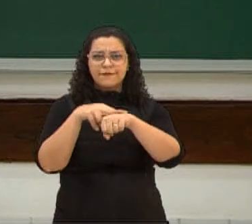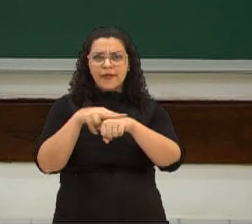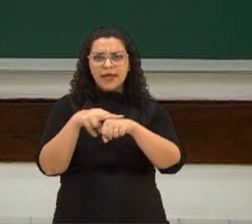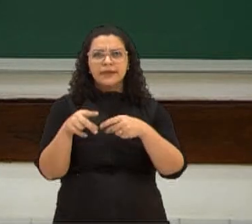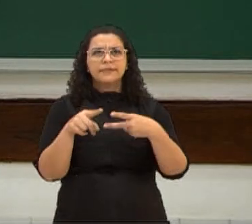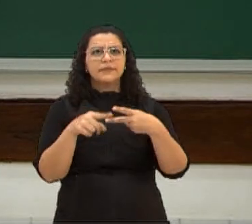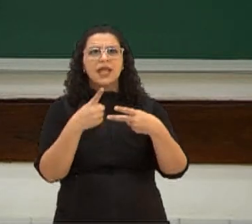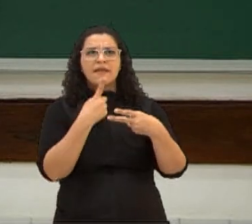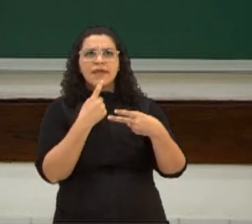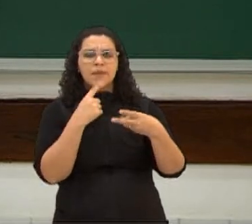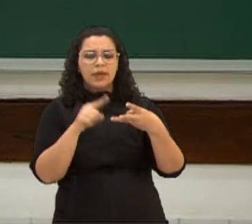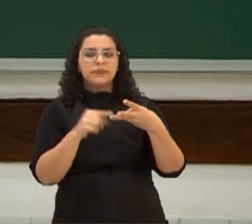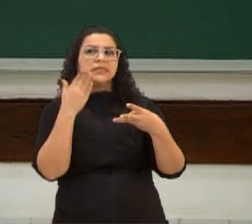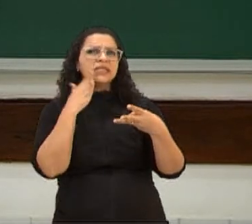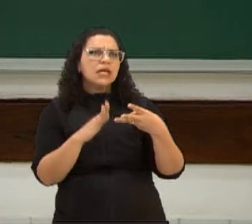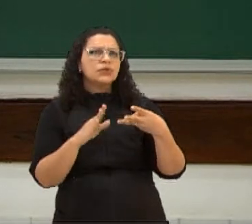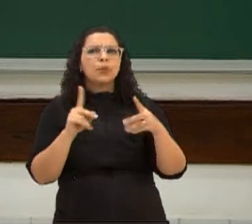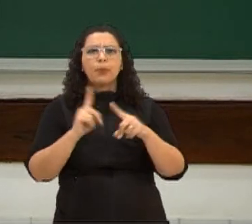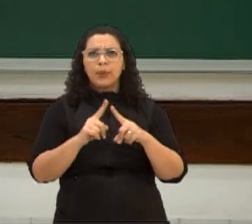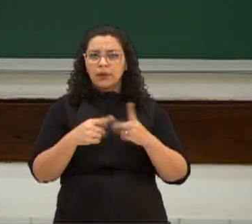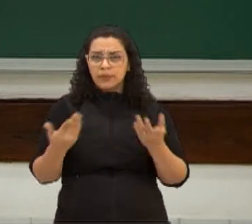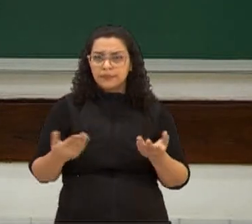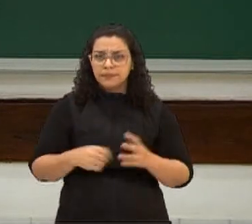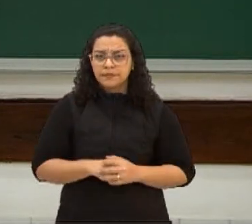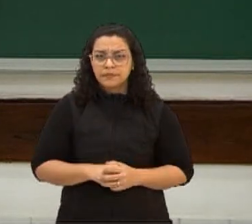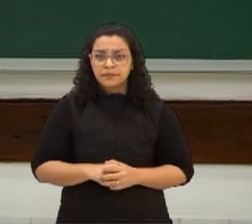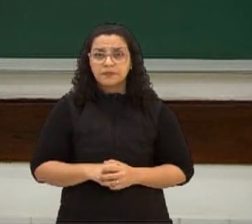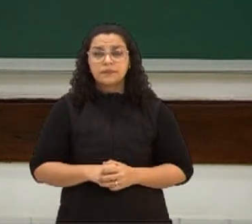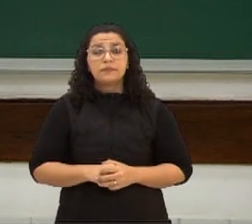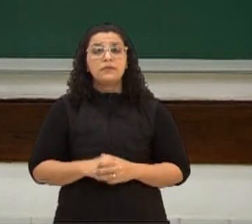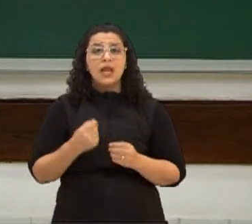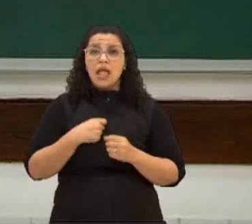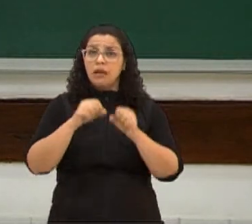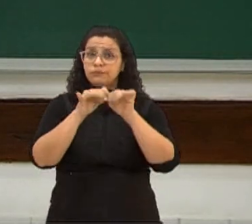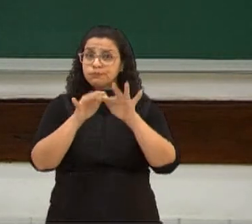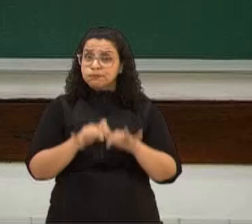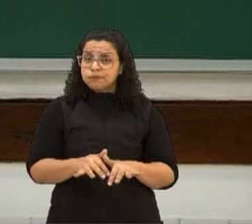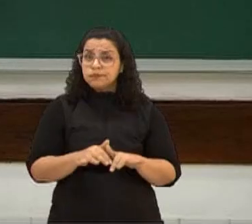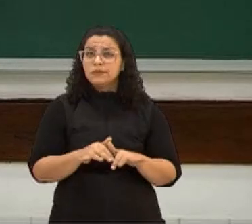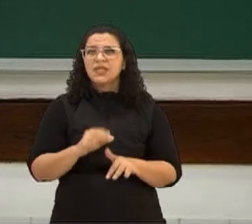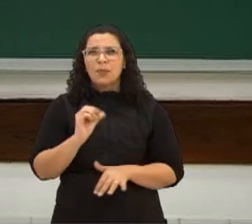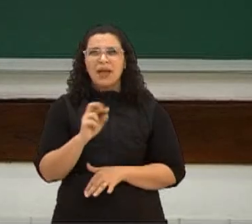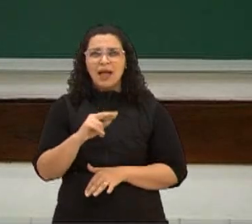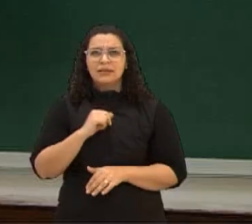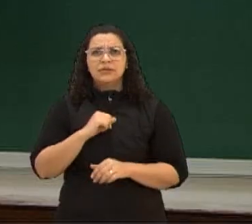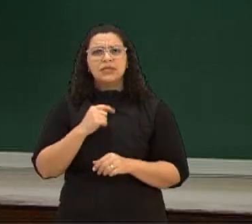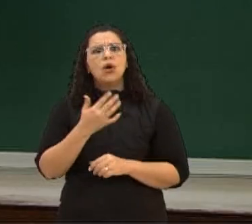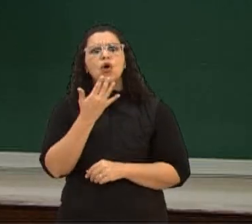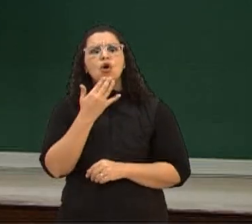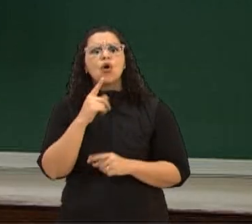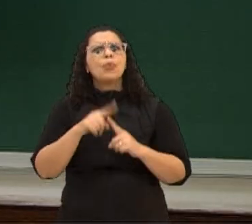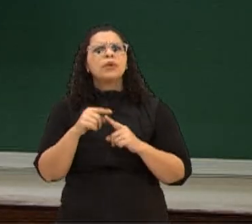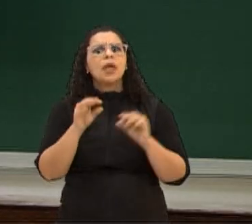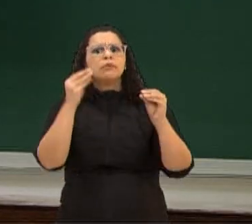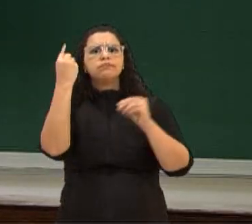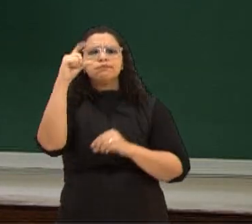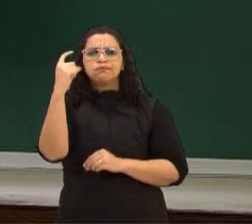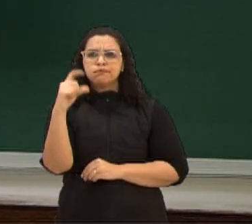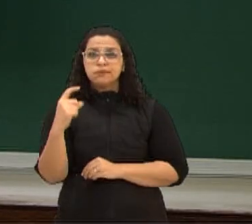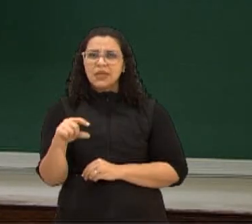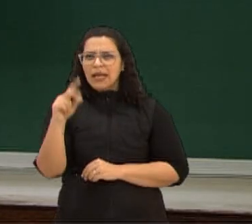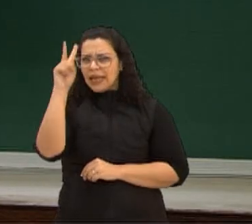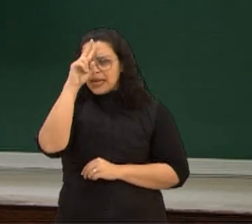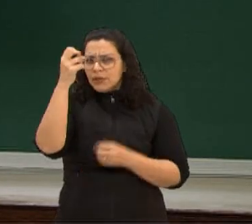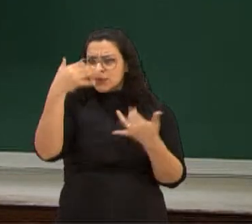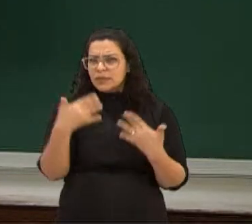trouxe? Trouxe ali a carta do leitor, dessa leitora, da Débora, e colori. Mas por que eu colori? Porque lembra